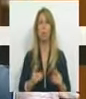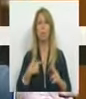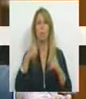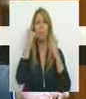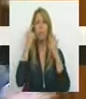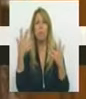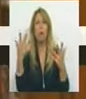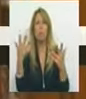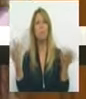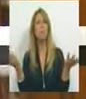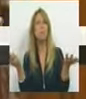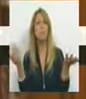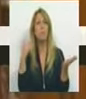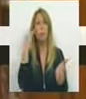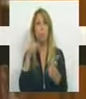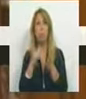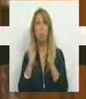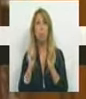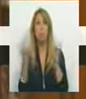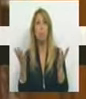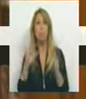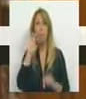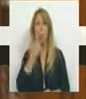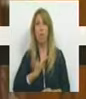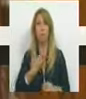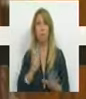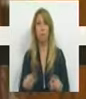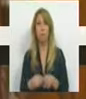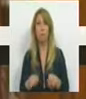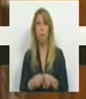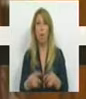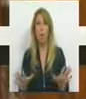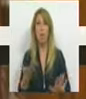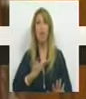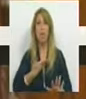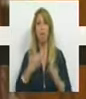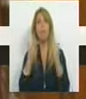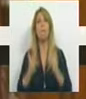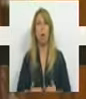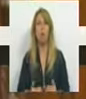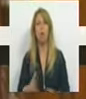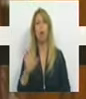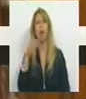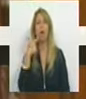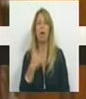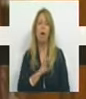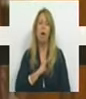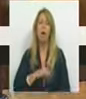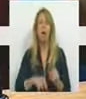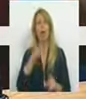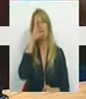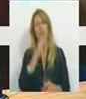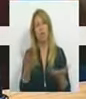neutro. Isto é neutro. O déficit fica igual. A dívida até baixa. Ó, Sr. Ministro, alguém acredita